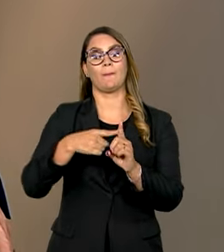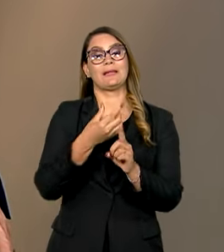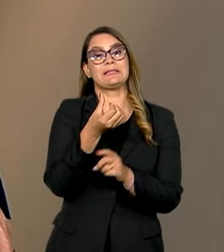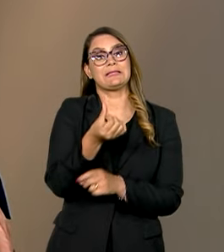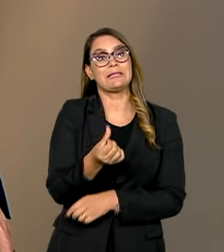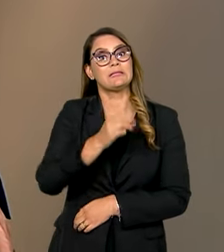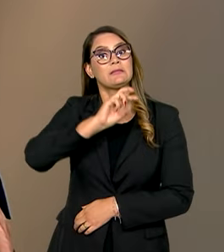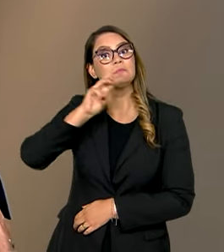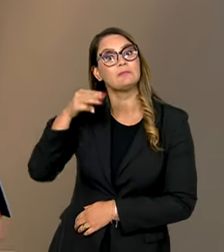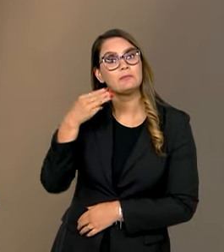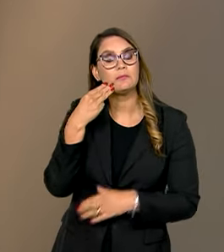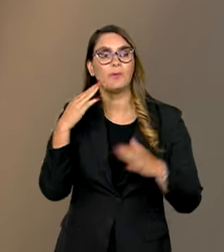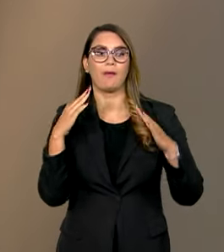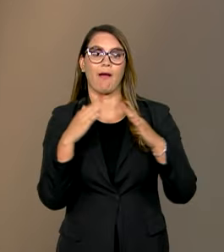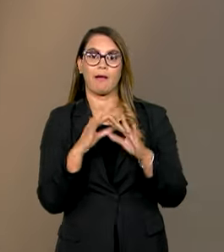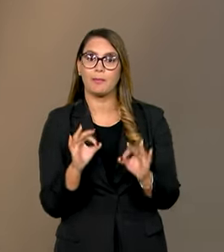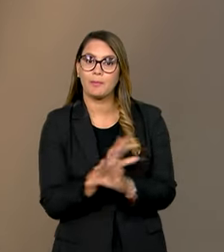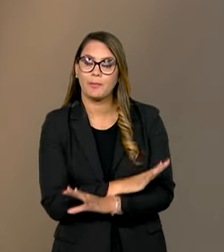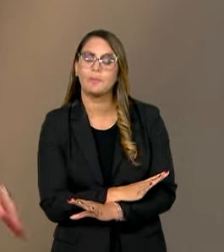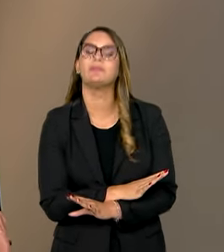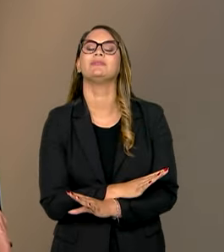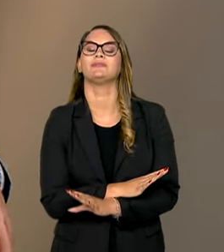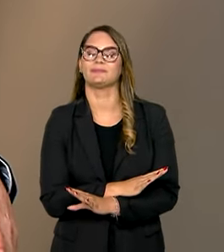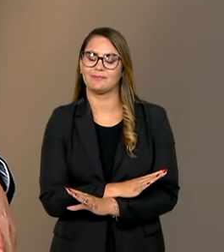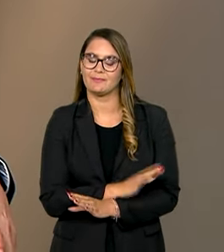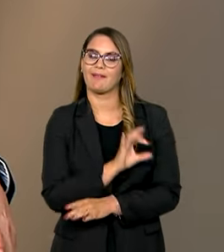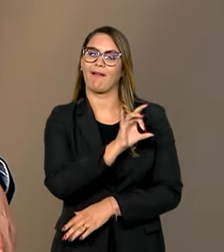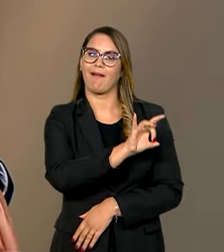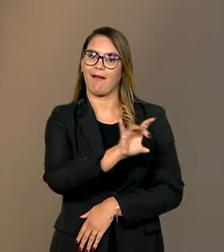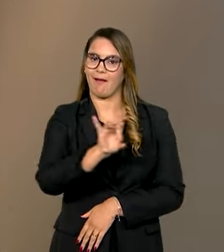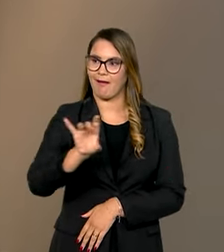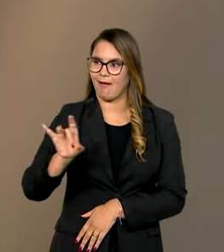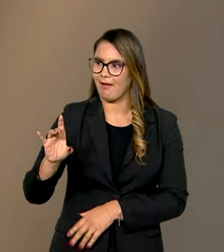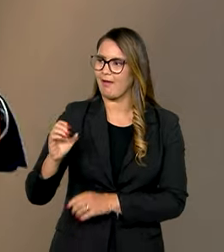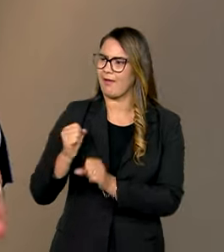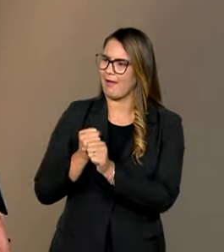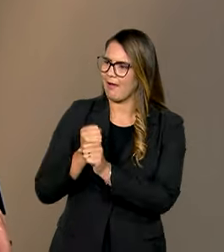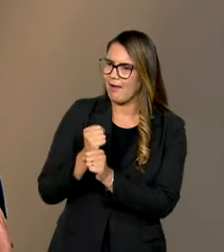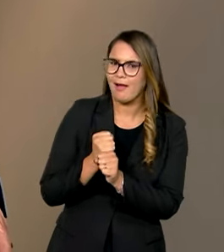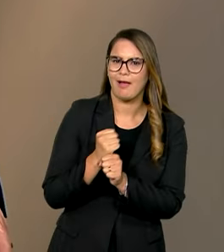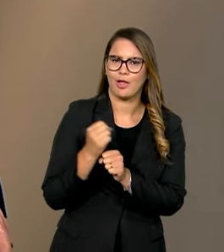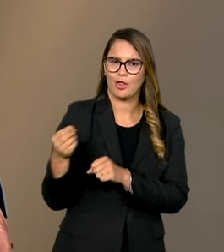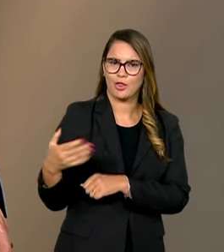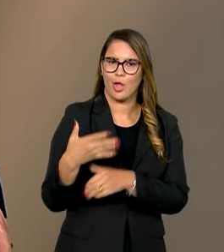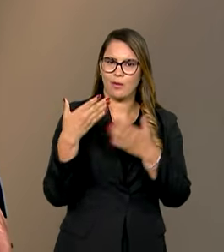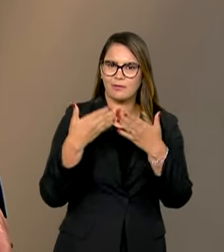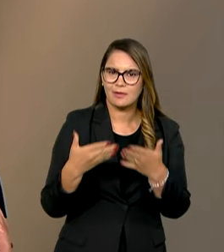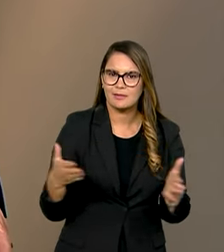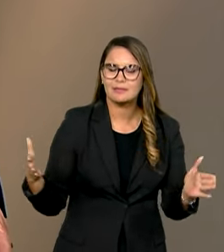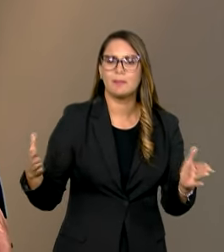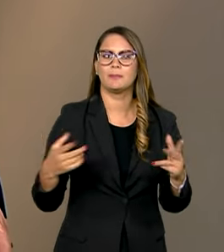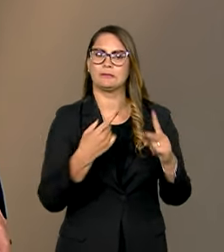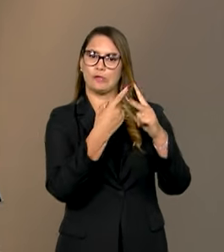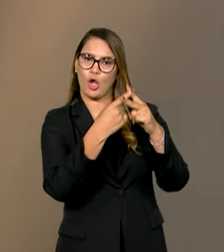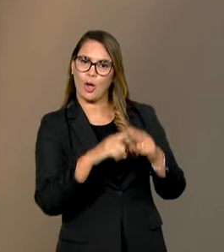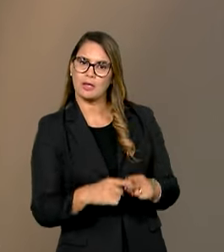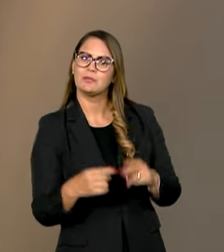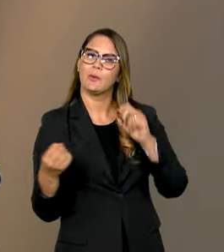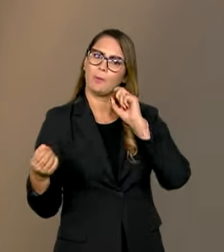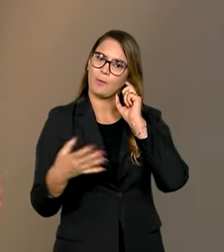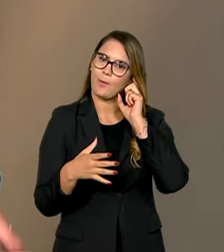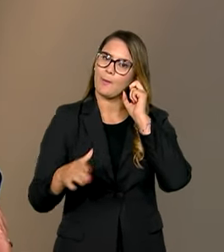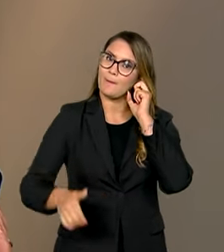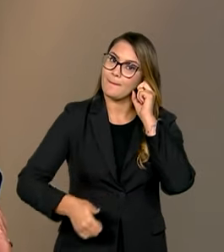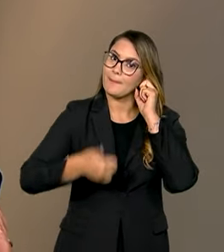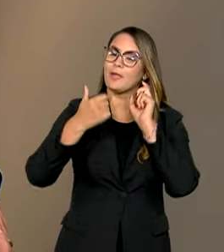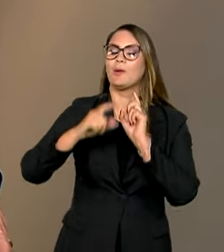unidades habitacionais e a gente tem feito a cada um desses anos, a cada novo lançamento, a gente tem feito boas inovações para poder